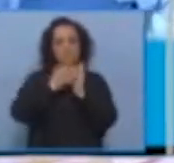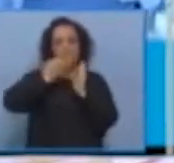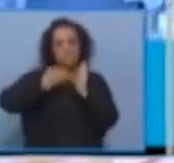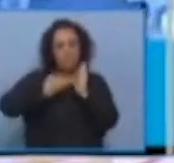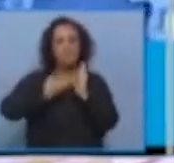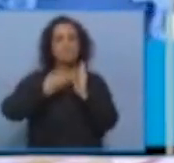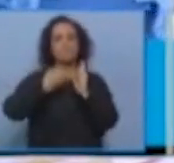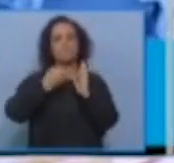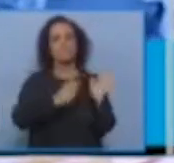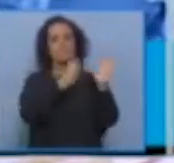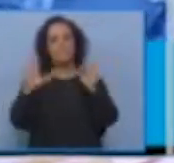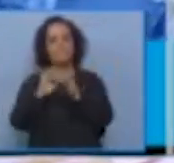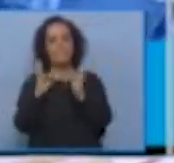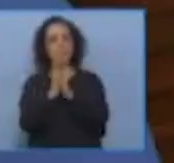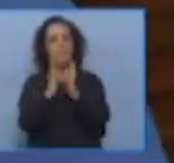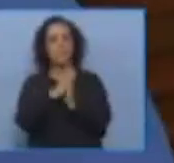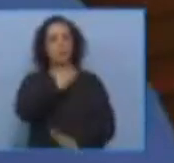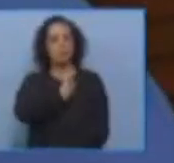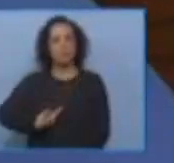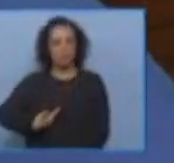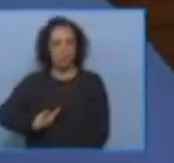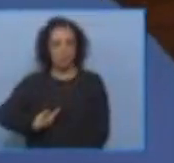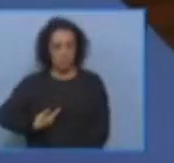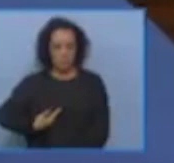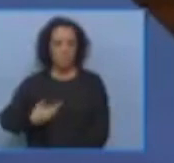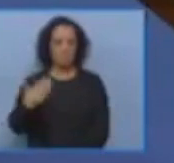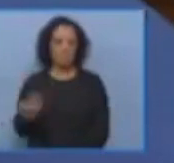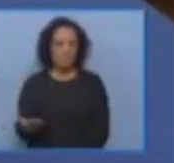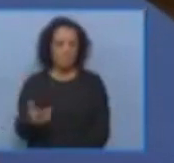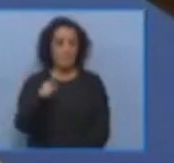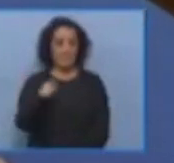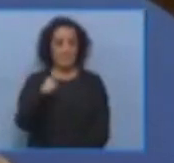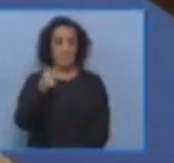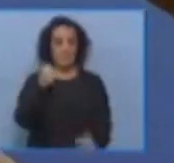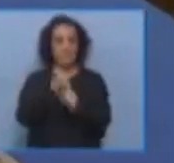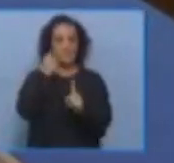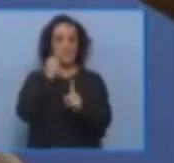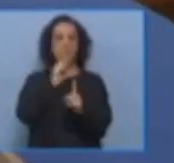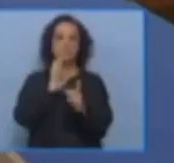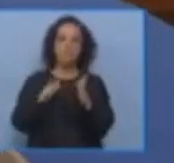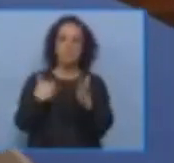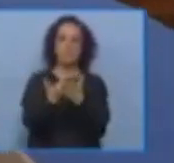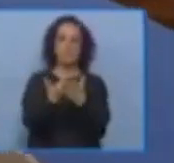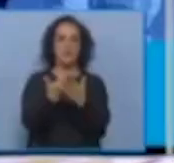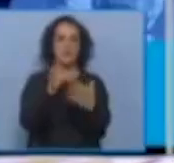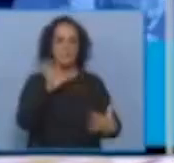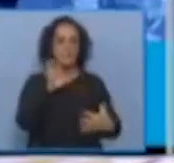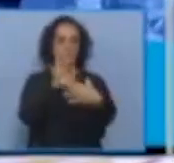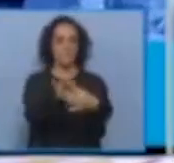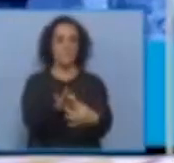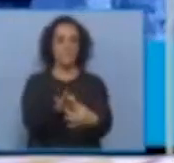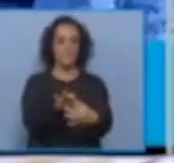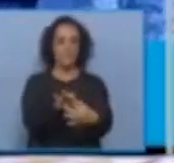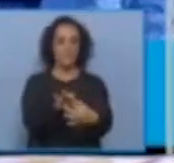igrejas protestantes. E eu acho que esse desafio de dar resposta a uma série